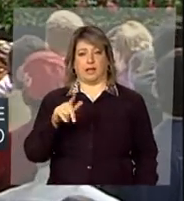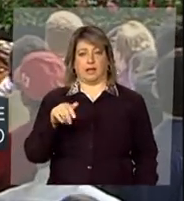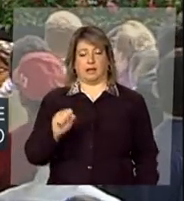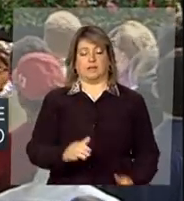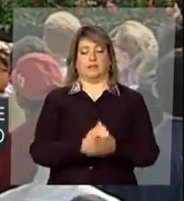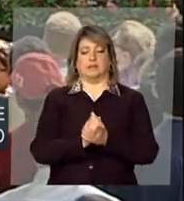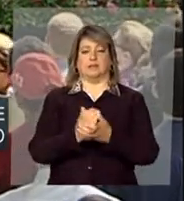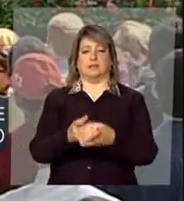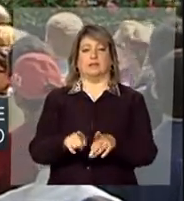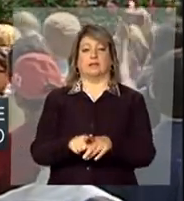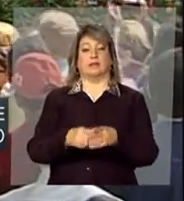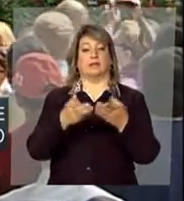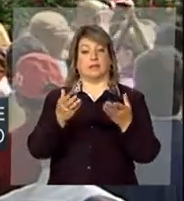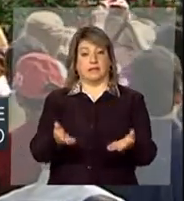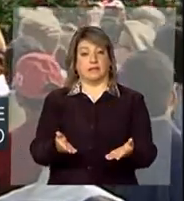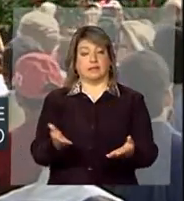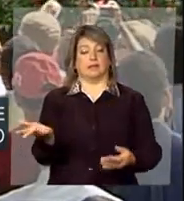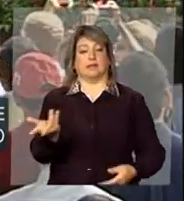grande cidadão